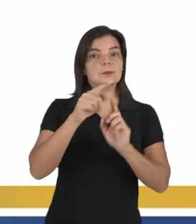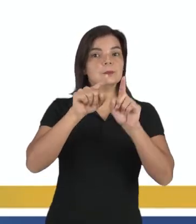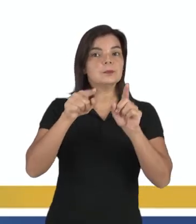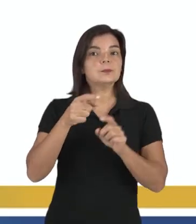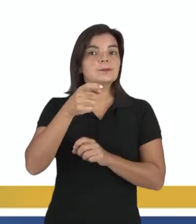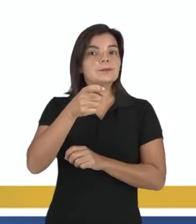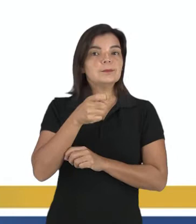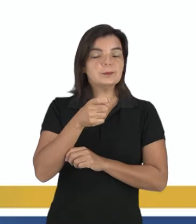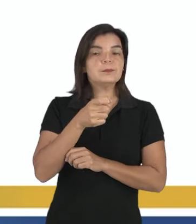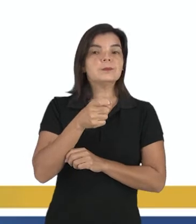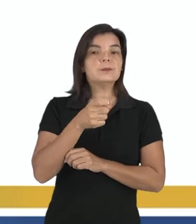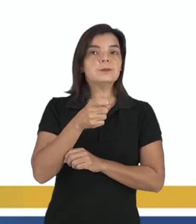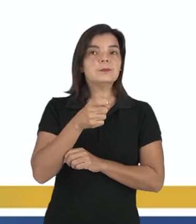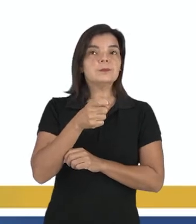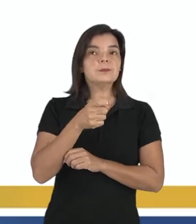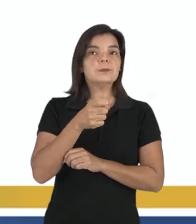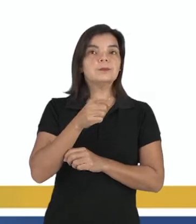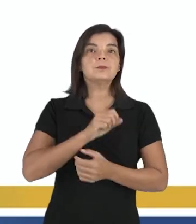x.